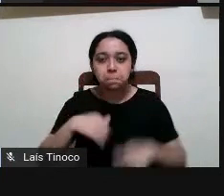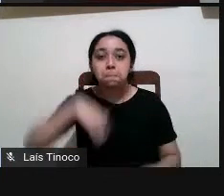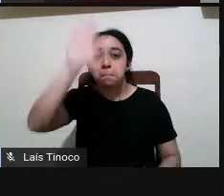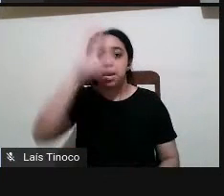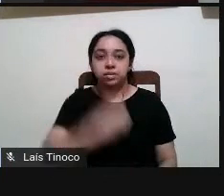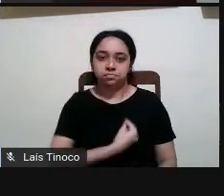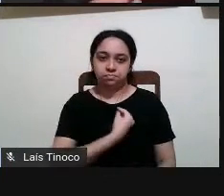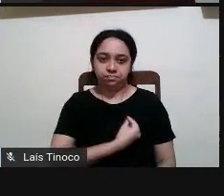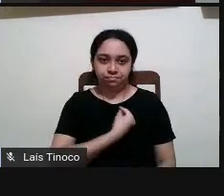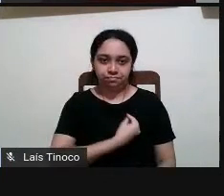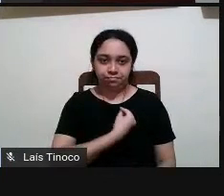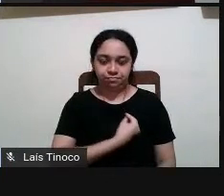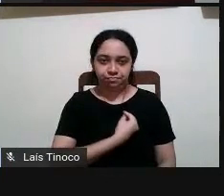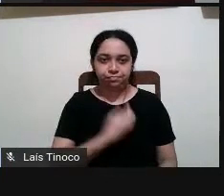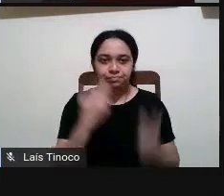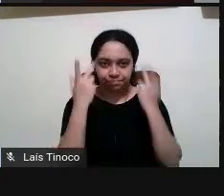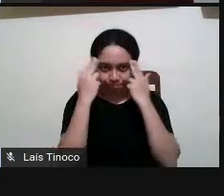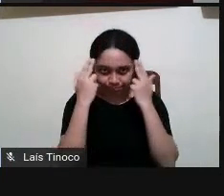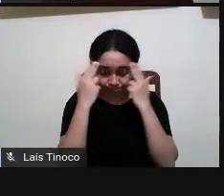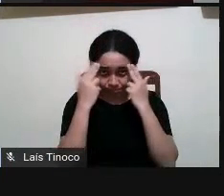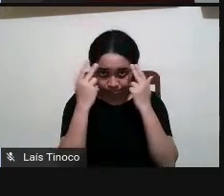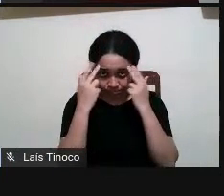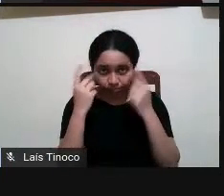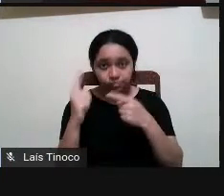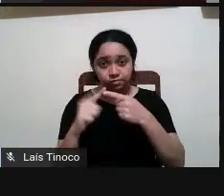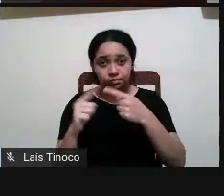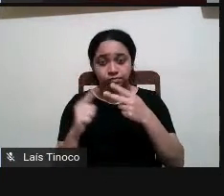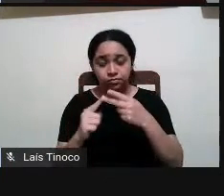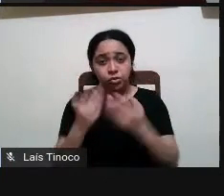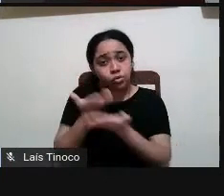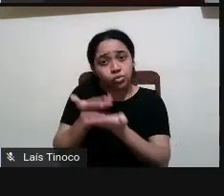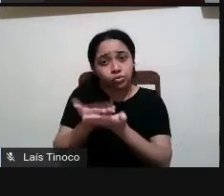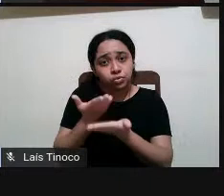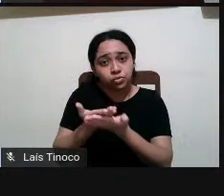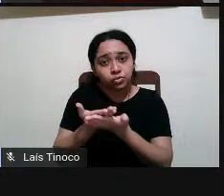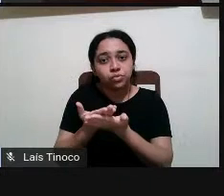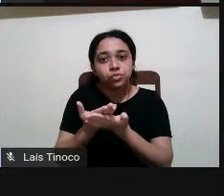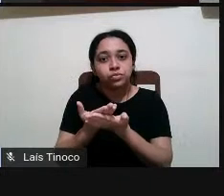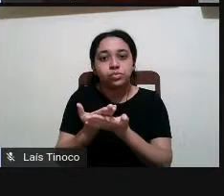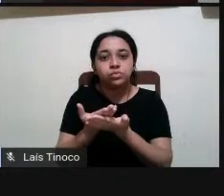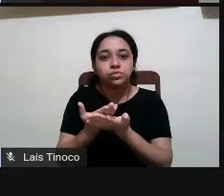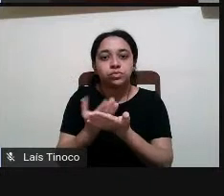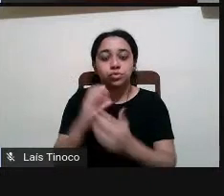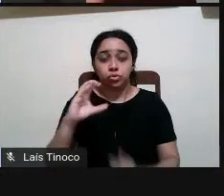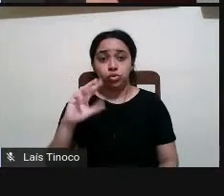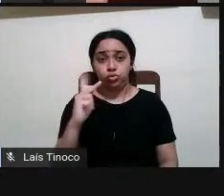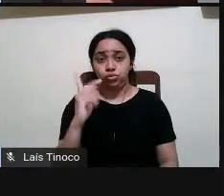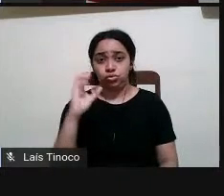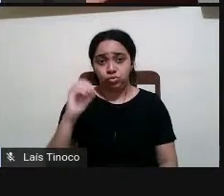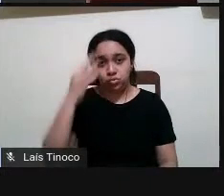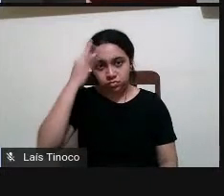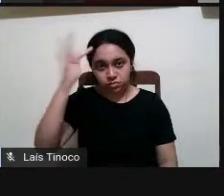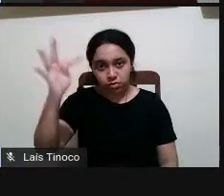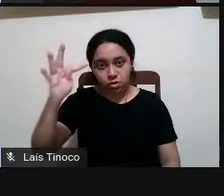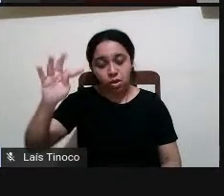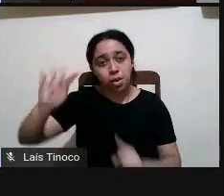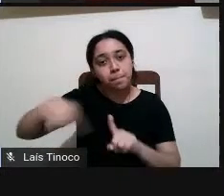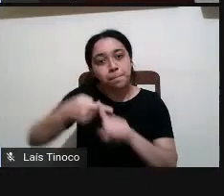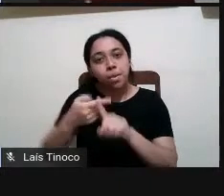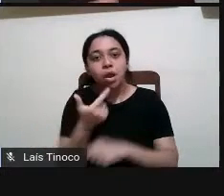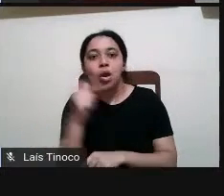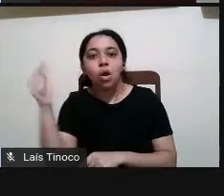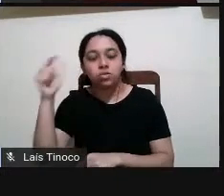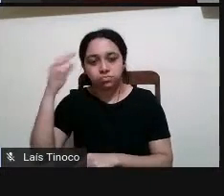e o polietileno, como aqui nesse estudo de Cho e colaboradores de 2018. Então, esses componentes,